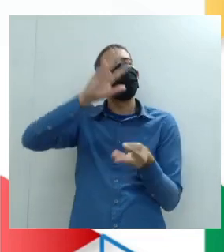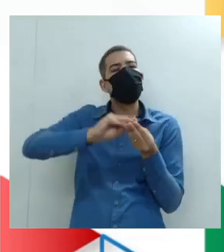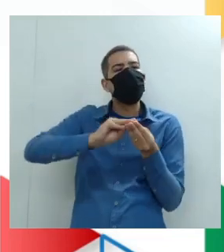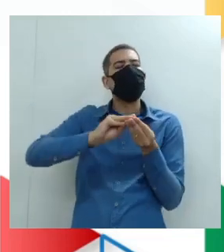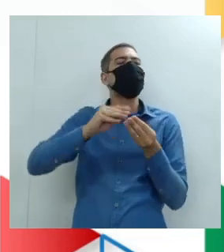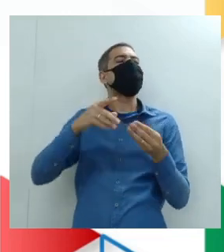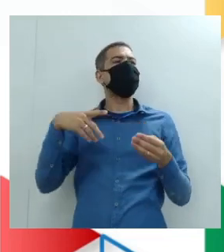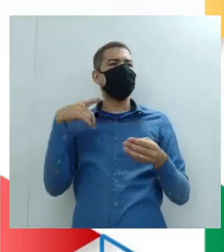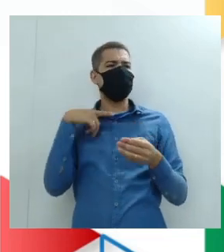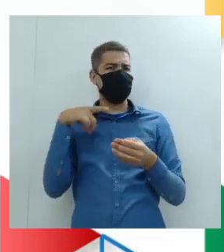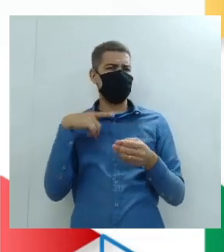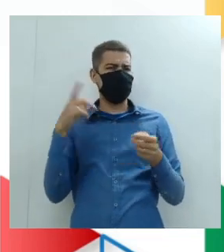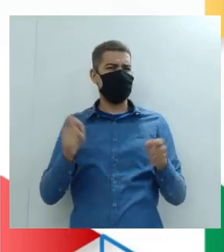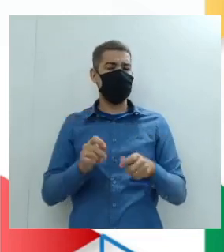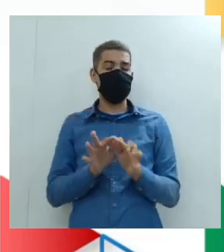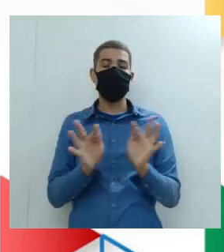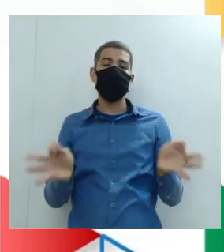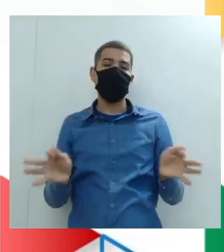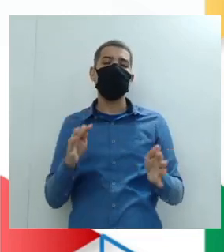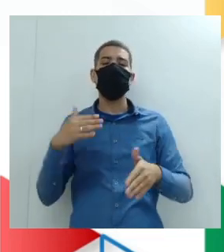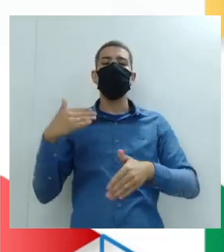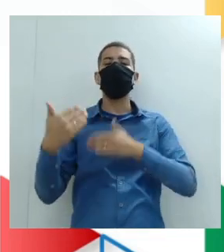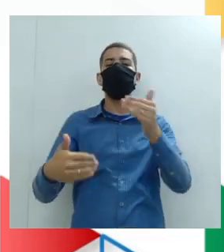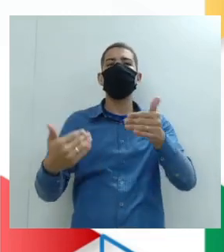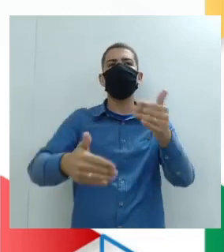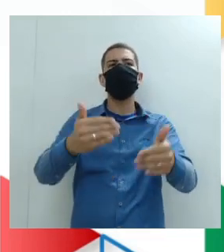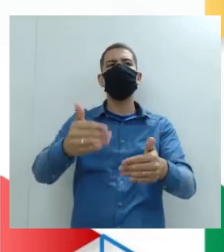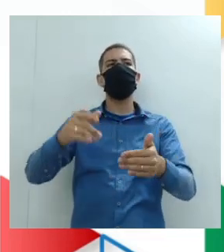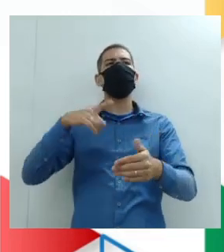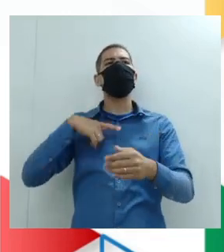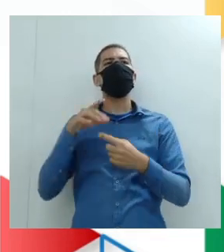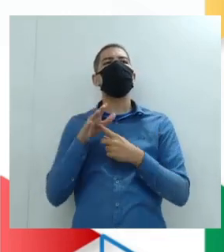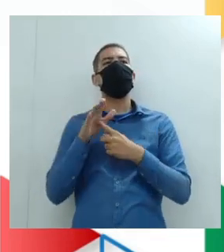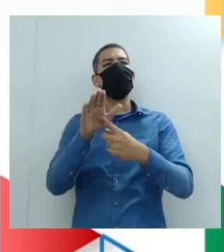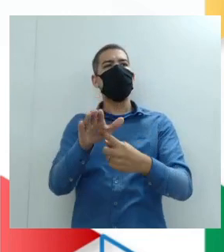partir de passos mais simples. É um processo que